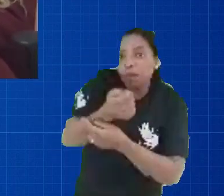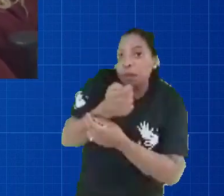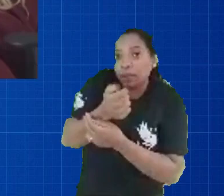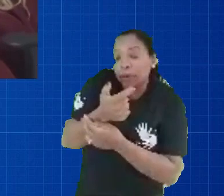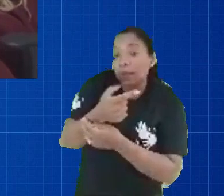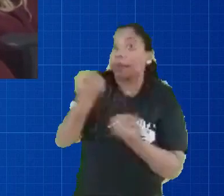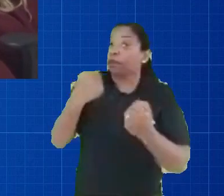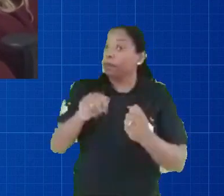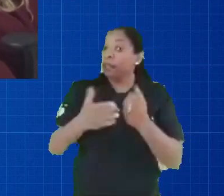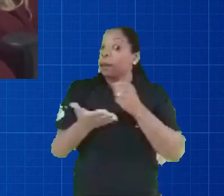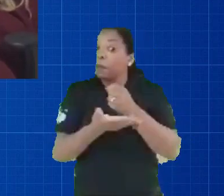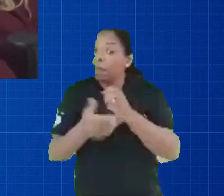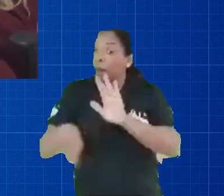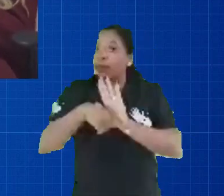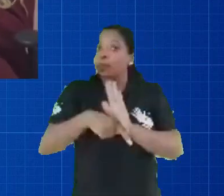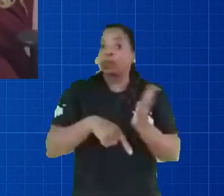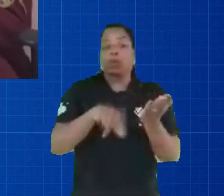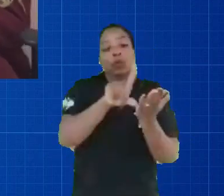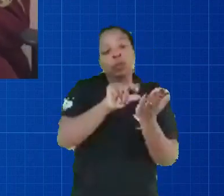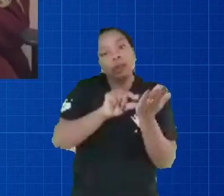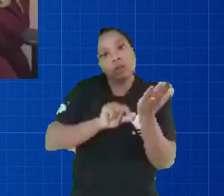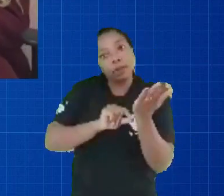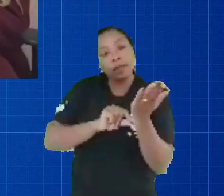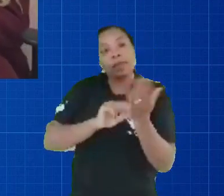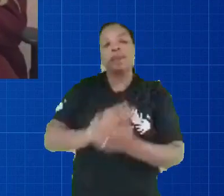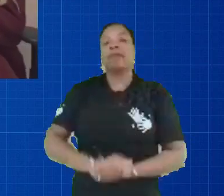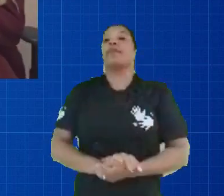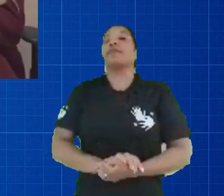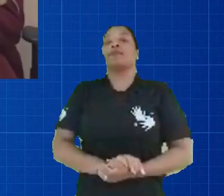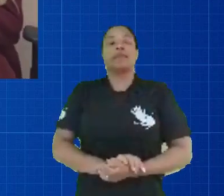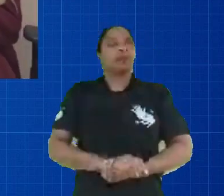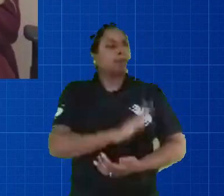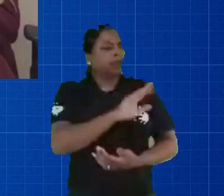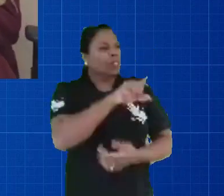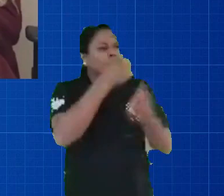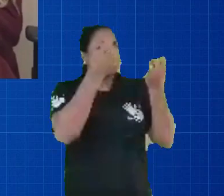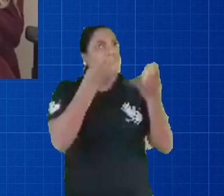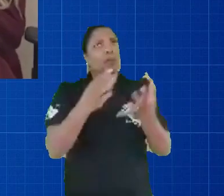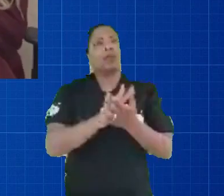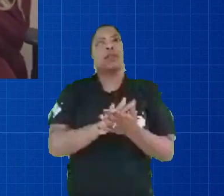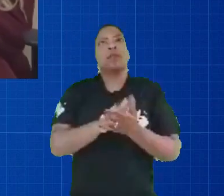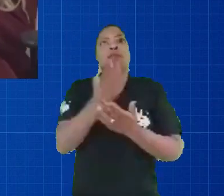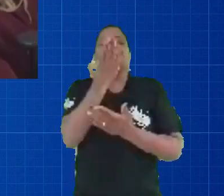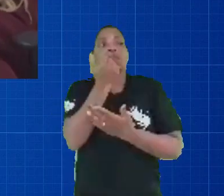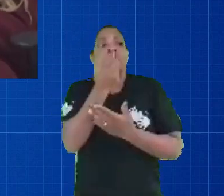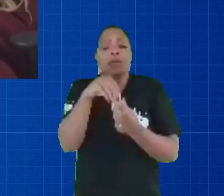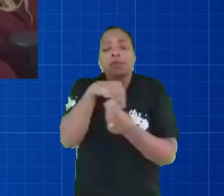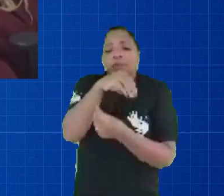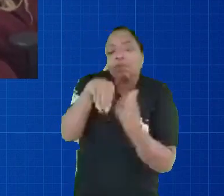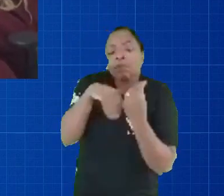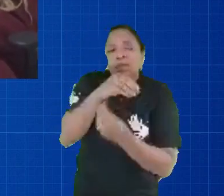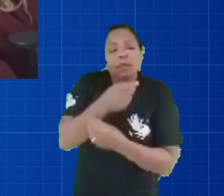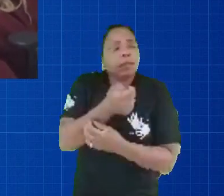Você falou de alimentos minimamente processados. Qual que é a diferença? Explique pra gente qual que é a diferença de